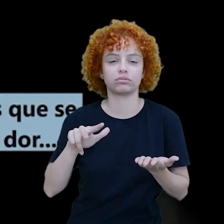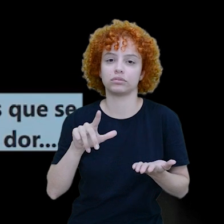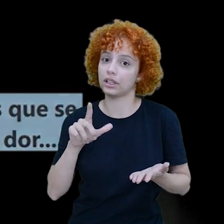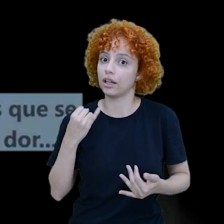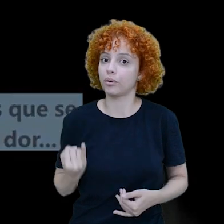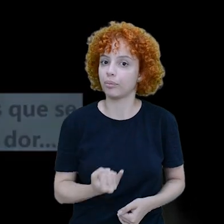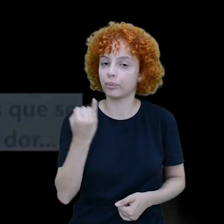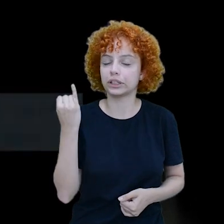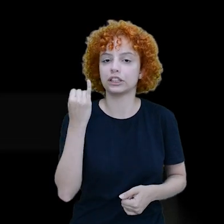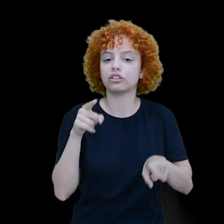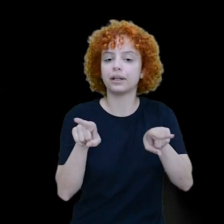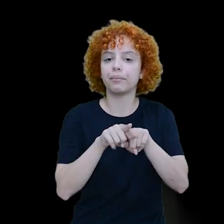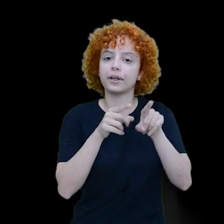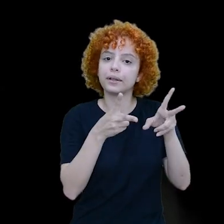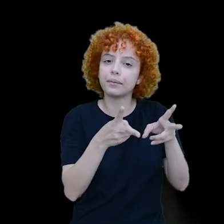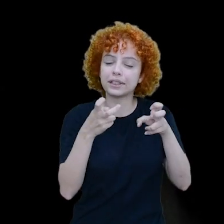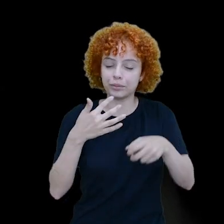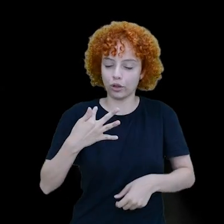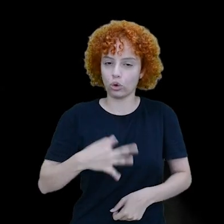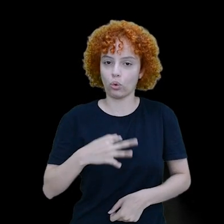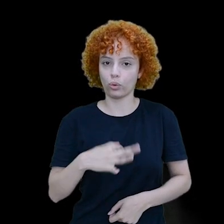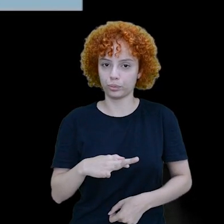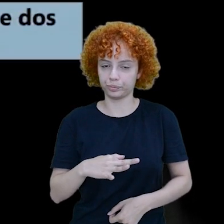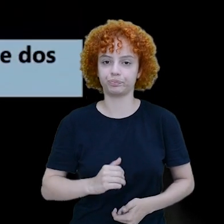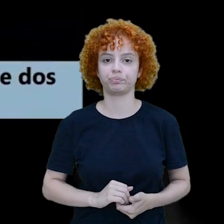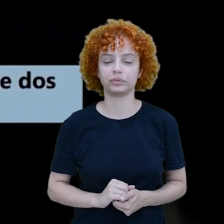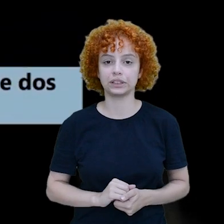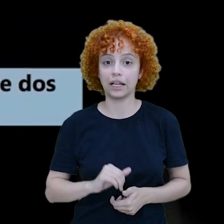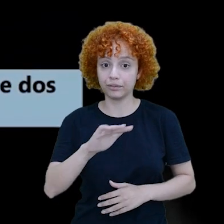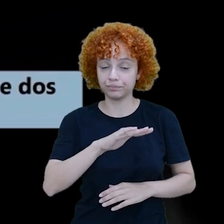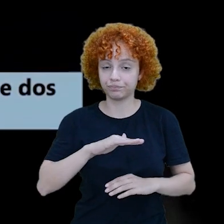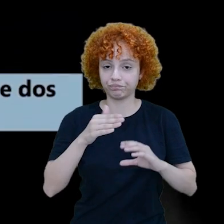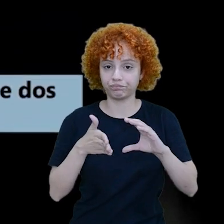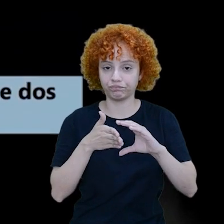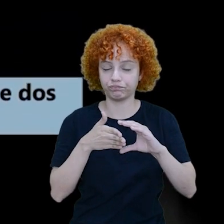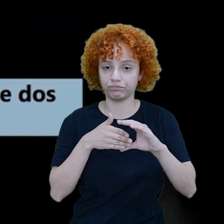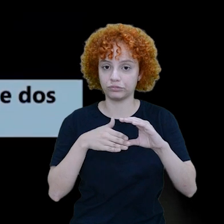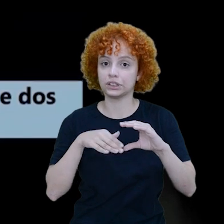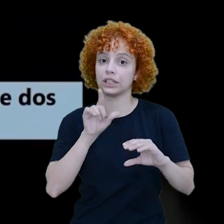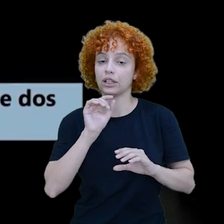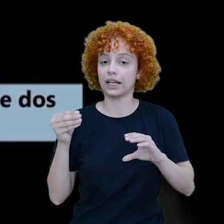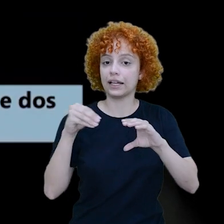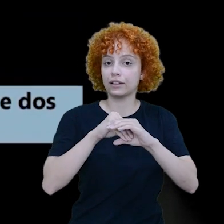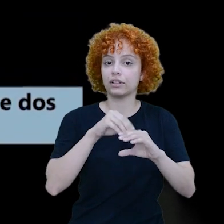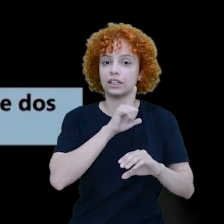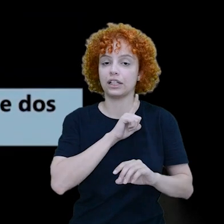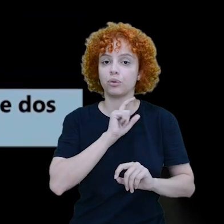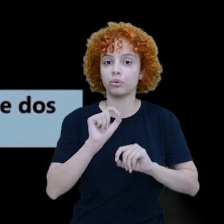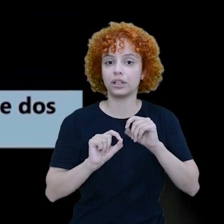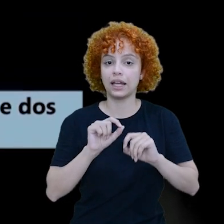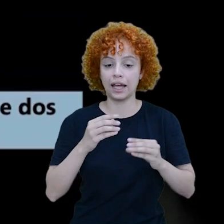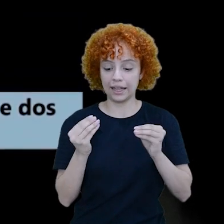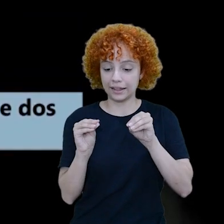É bem importante na percepção da dor. Na sua região posterior, a ínsula recebe projeções